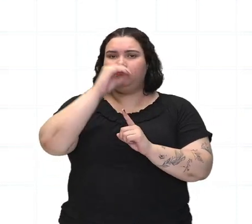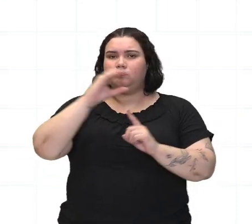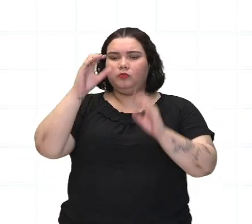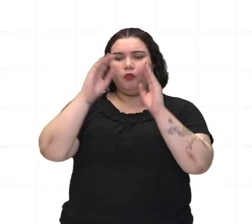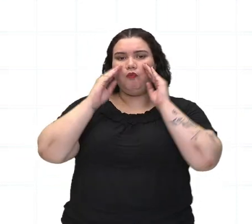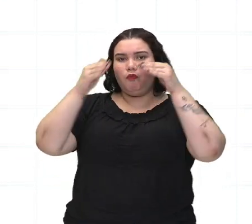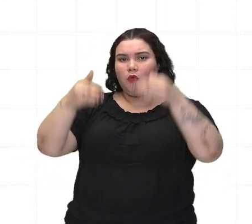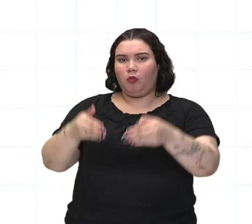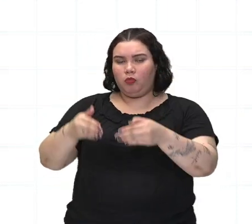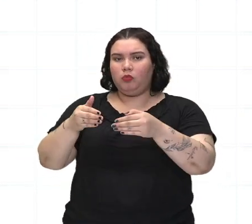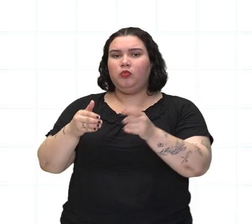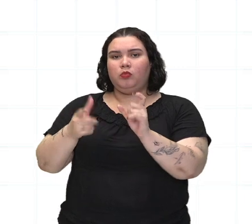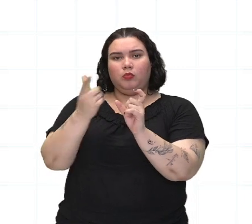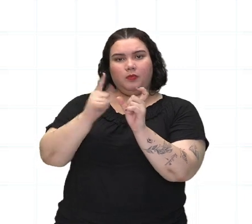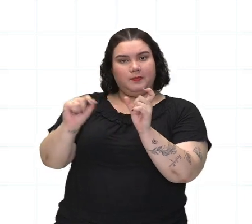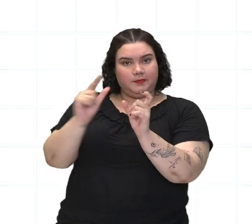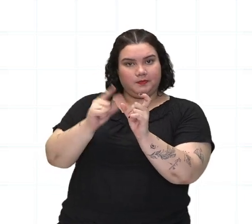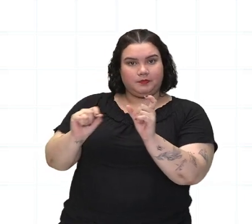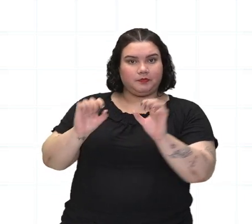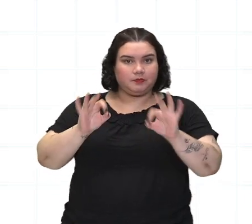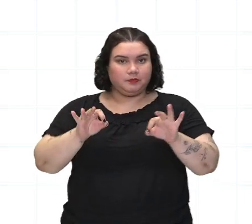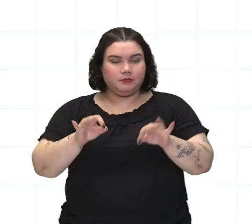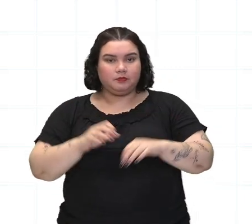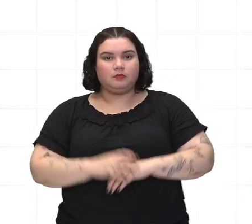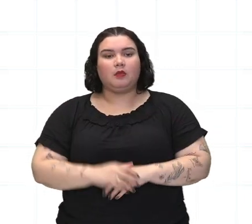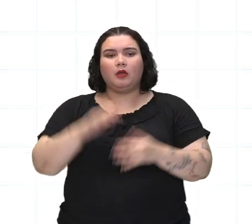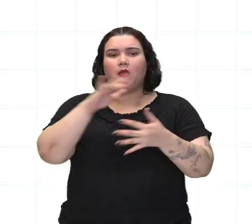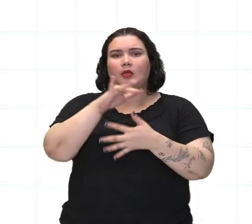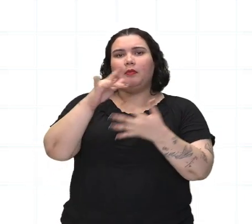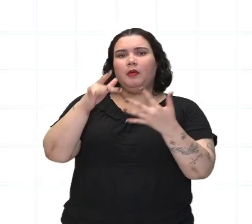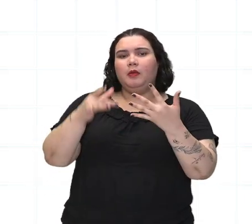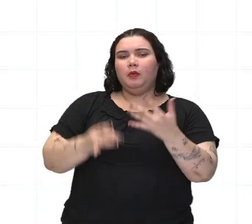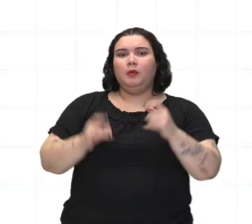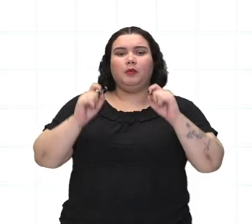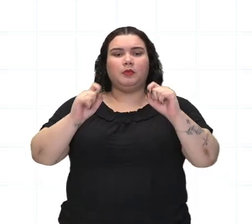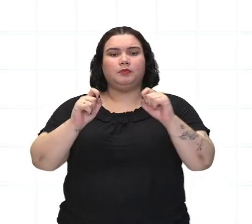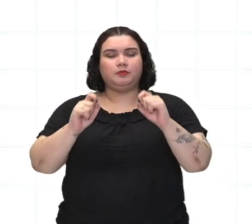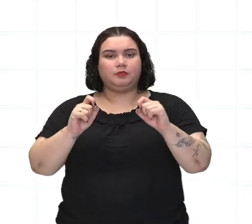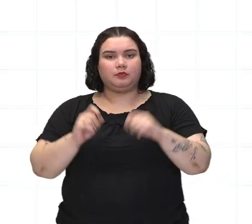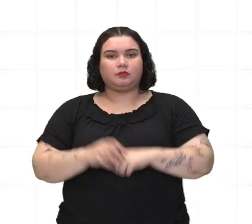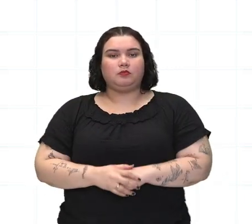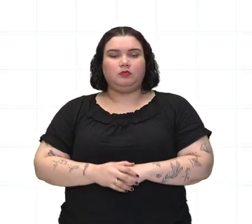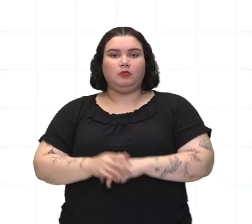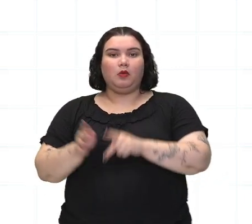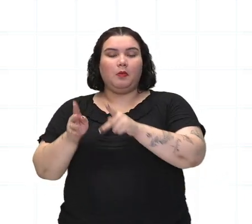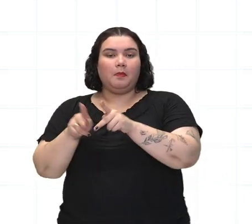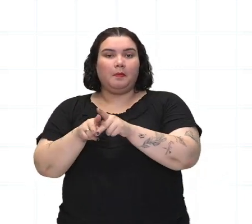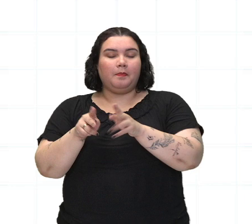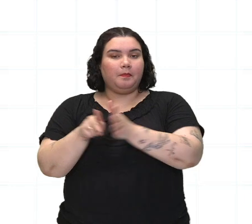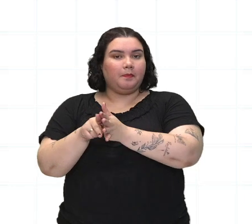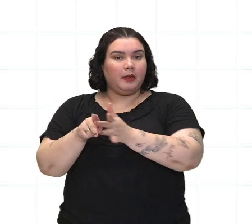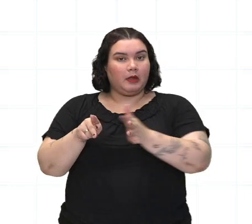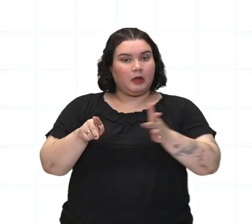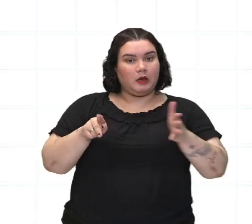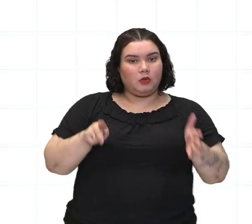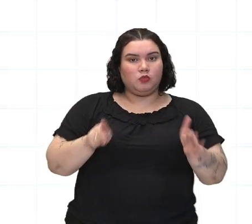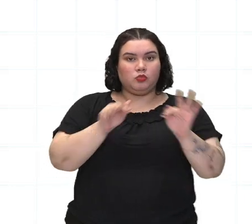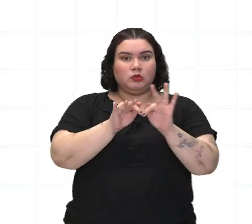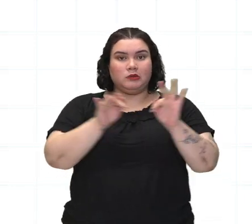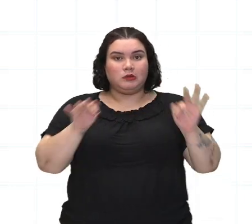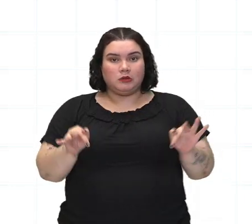conhecimento, morfossintaxe, com detalhamento, turma, período simples